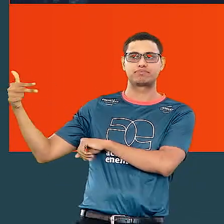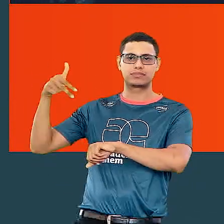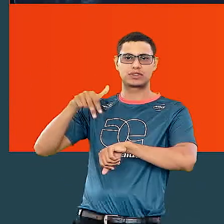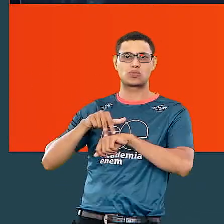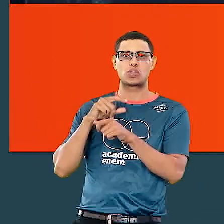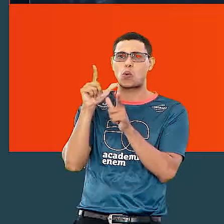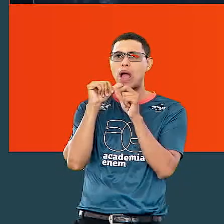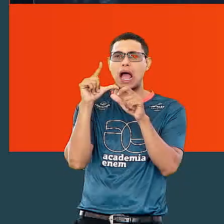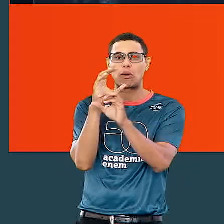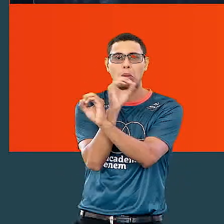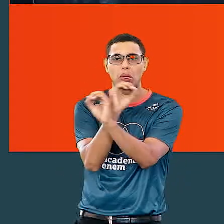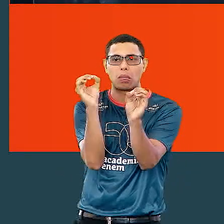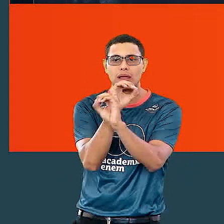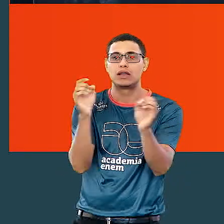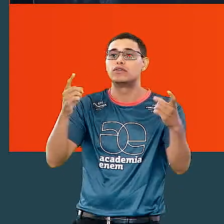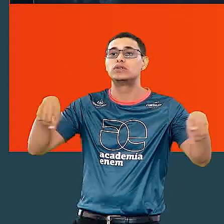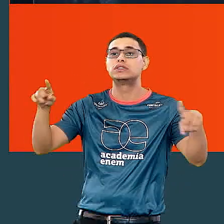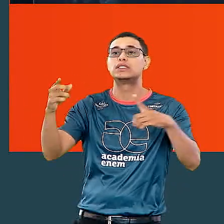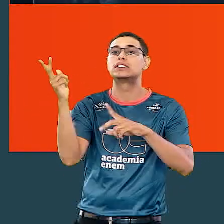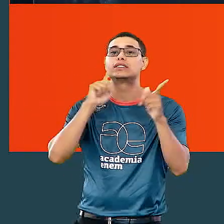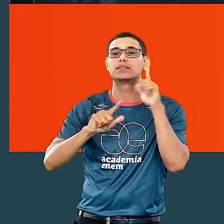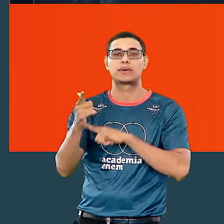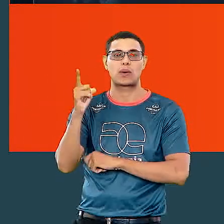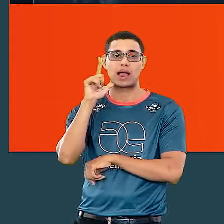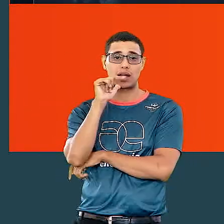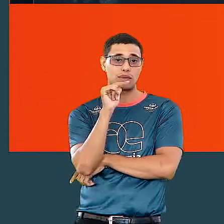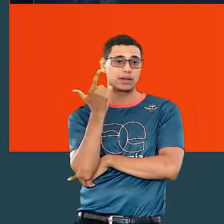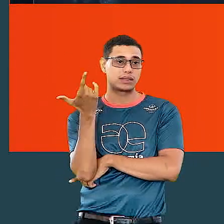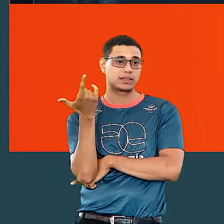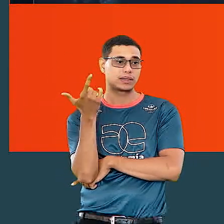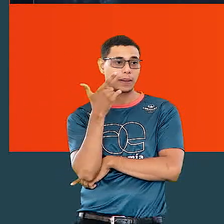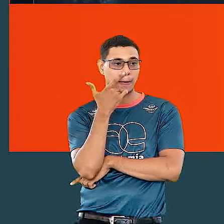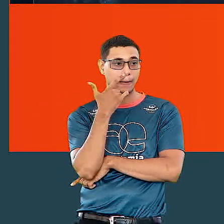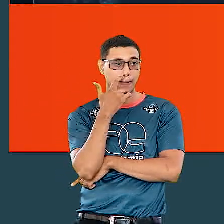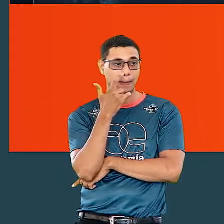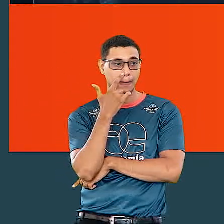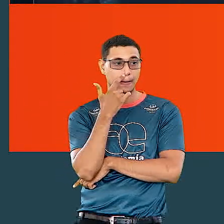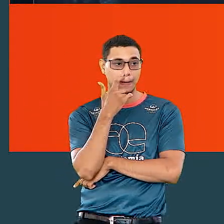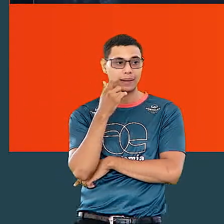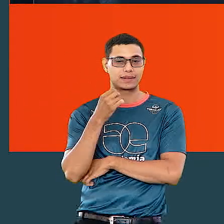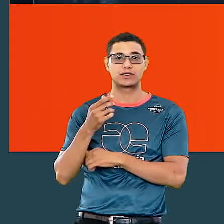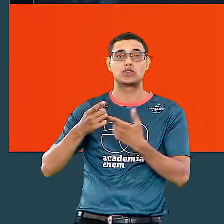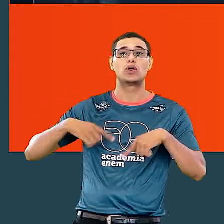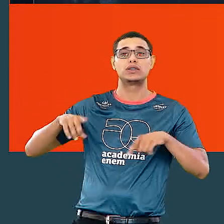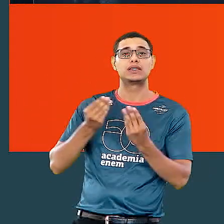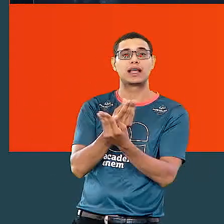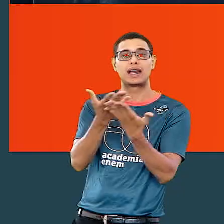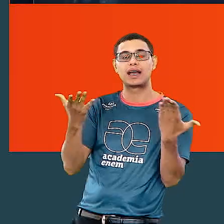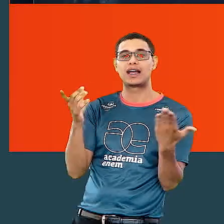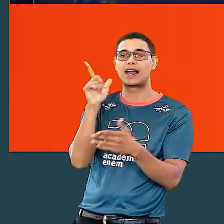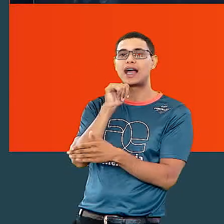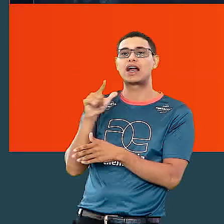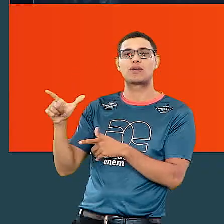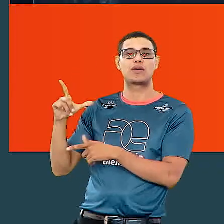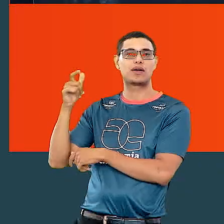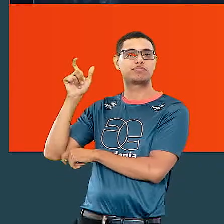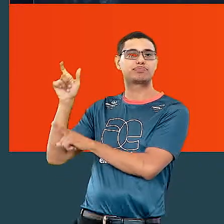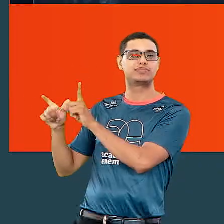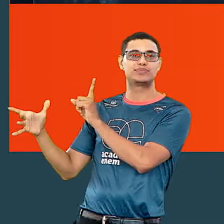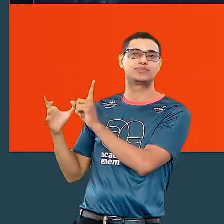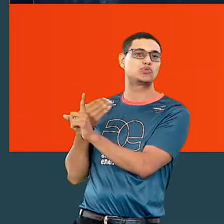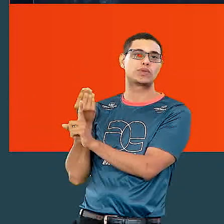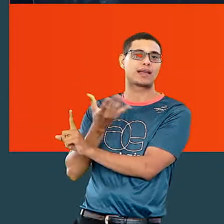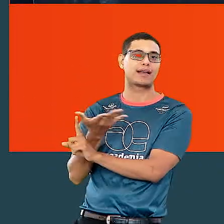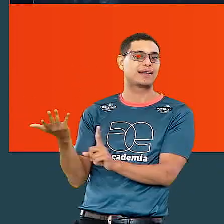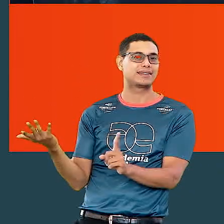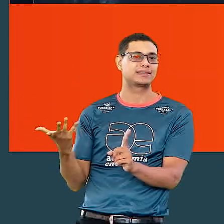pra galera. Quem recebeu água? Levanta a mão. A gente dá água e a Taylor Swift não dá. Obrigado, Diego Pereira. Diego